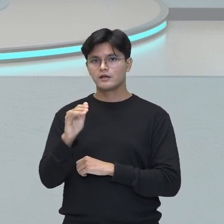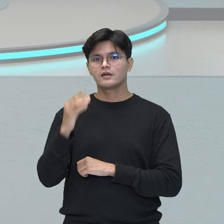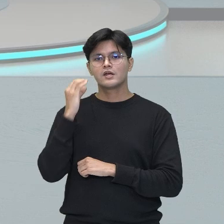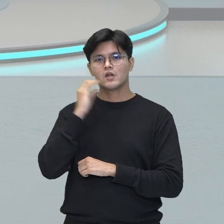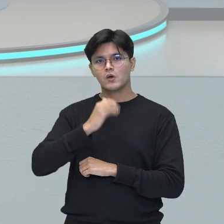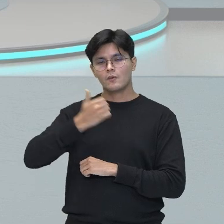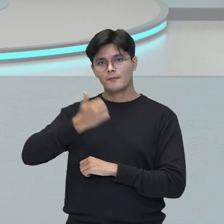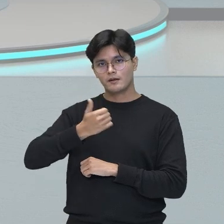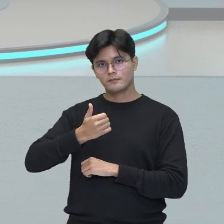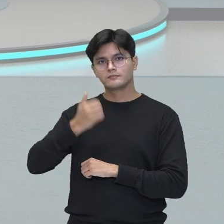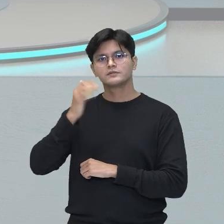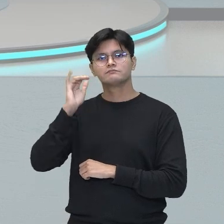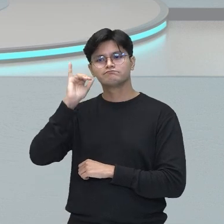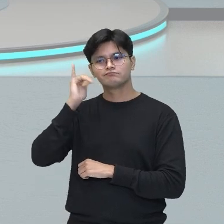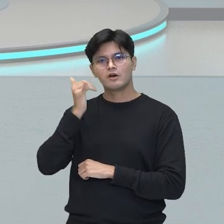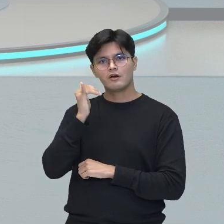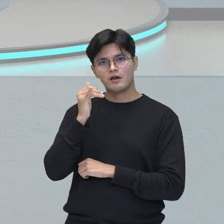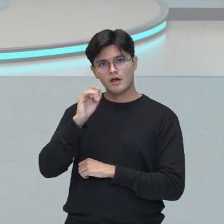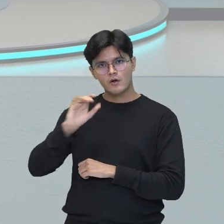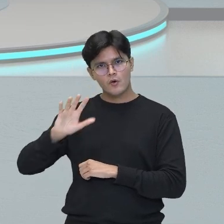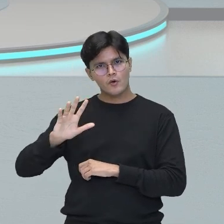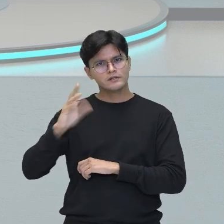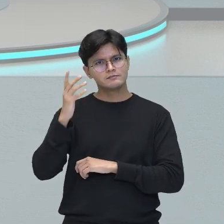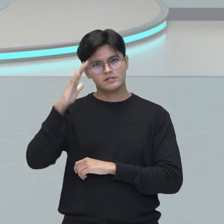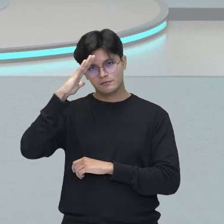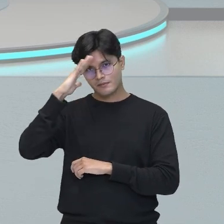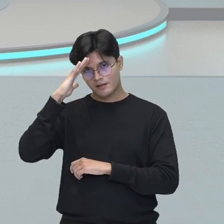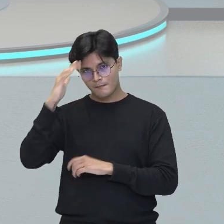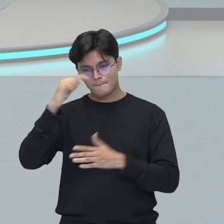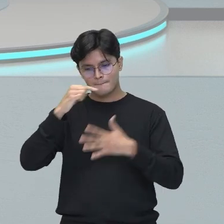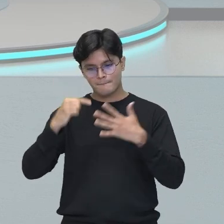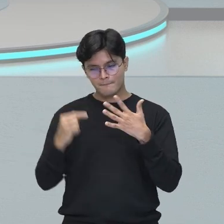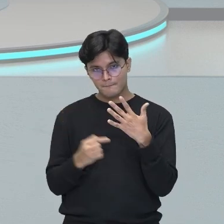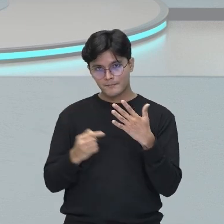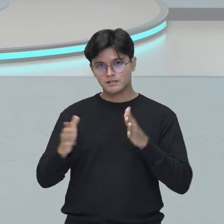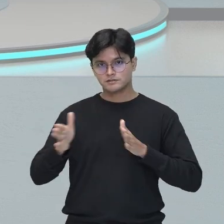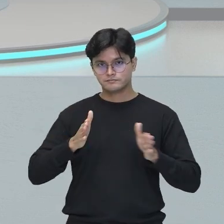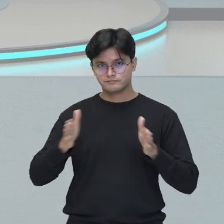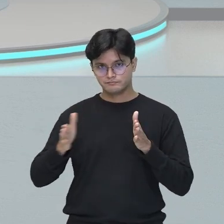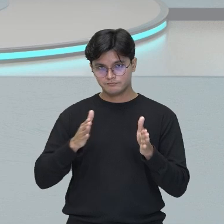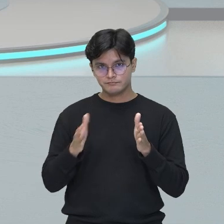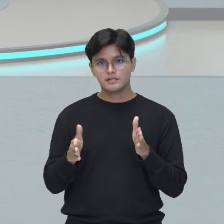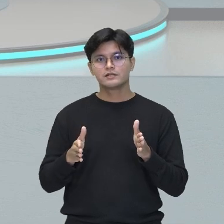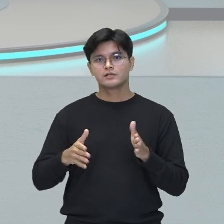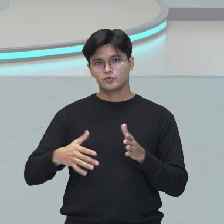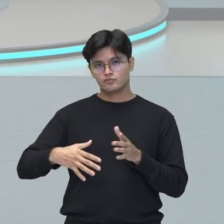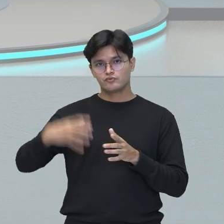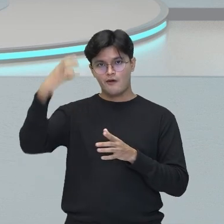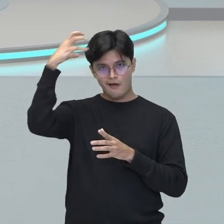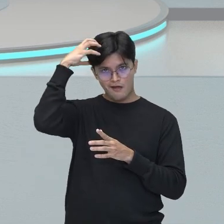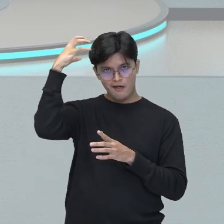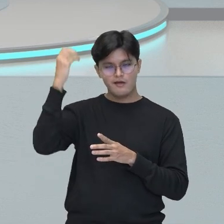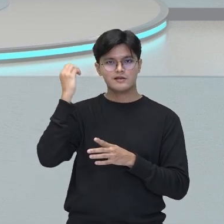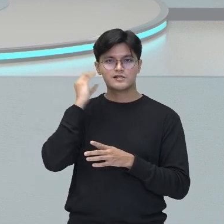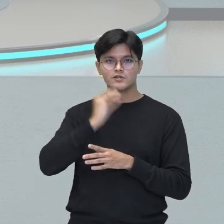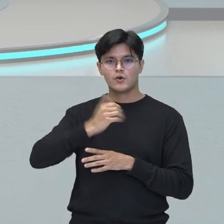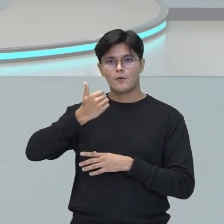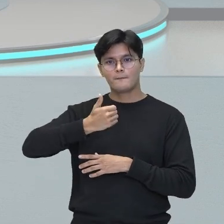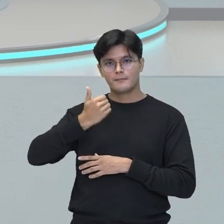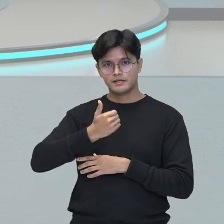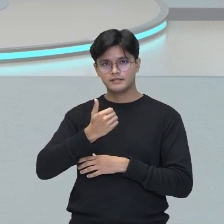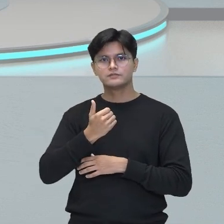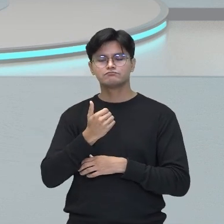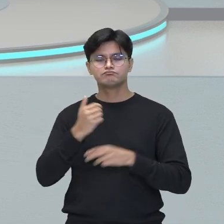acontecimento de seu reinado então a crônica seu reinado de quem de Dom Pedro I falava